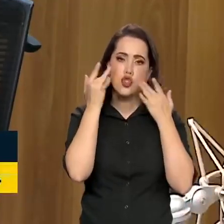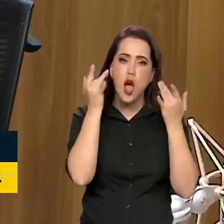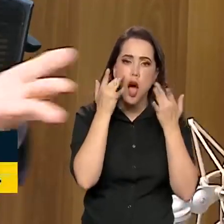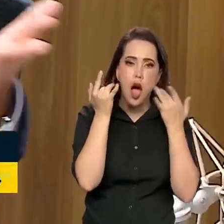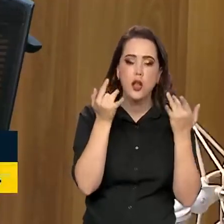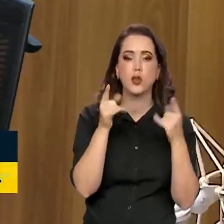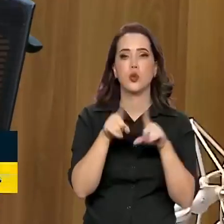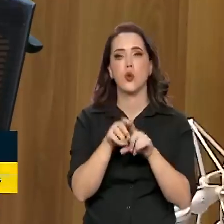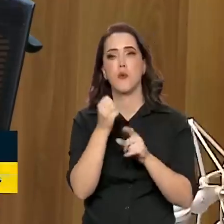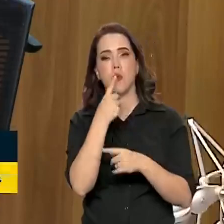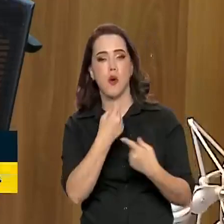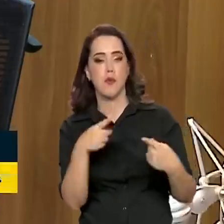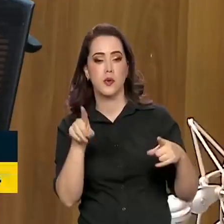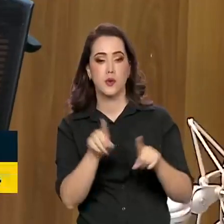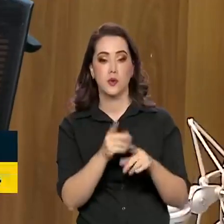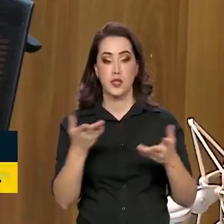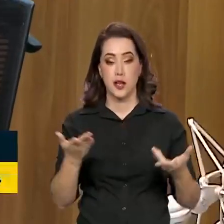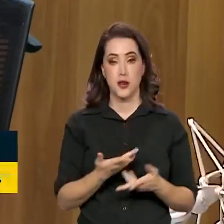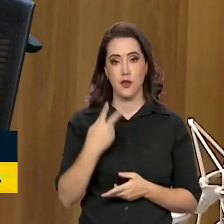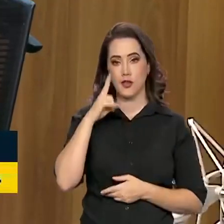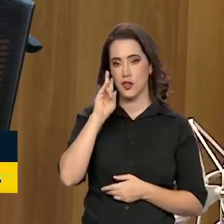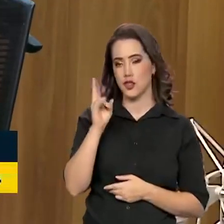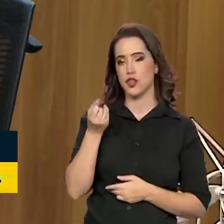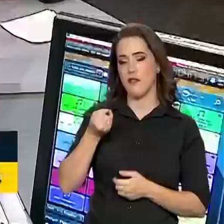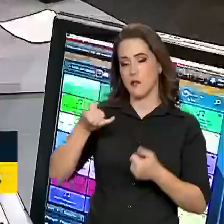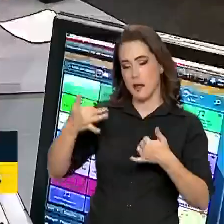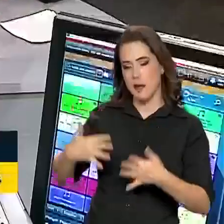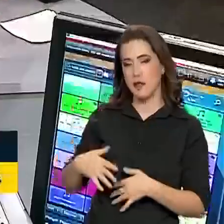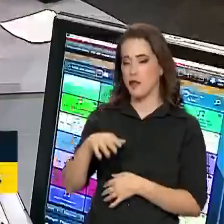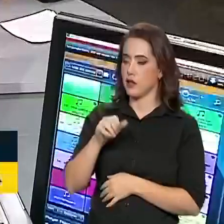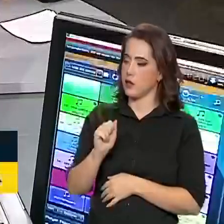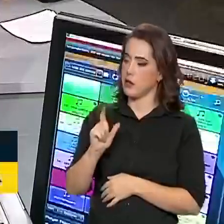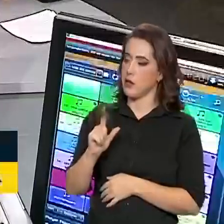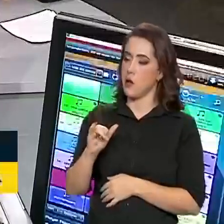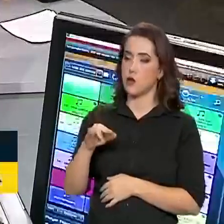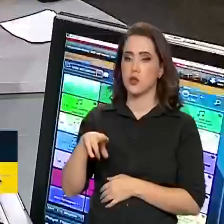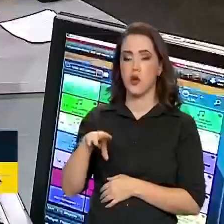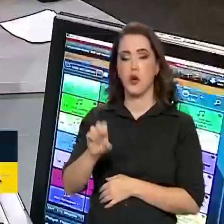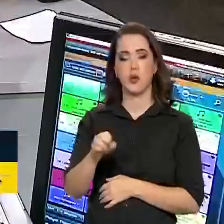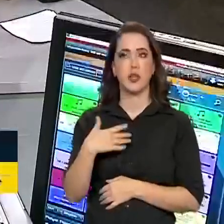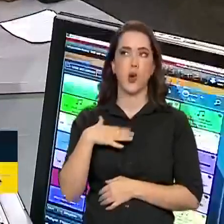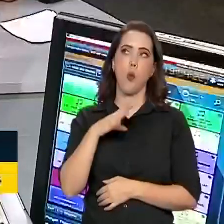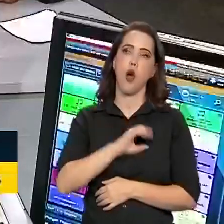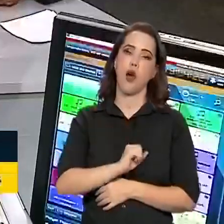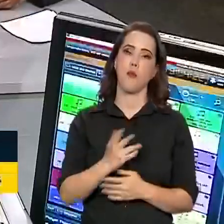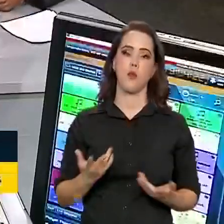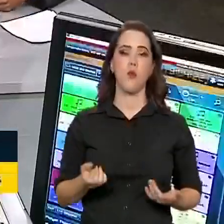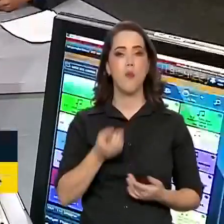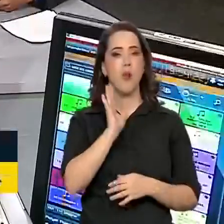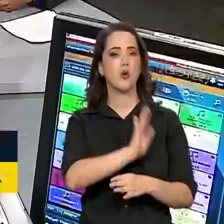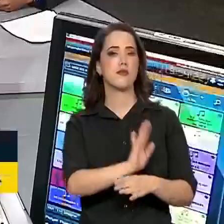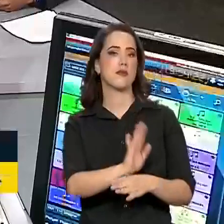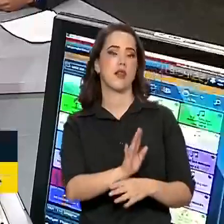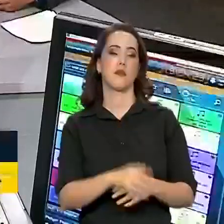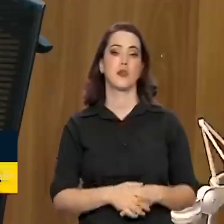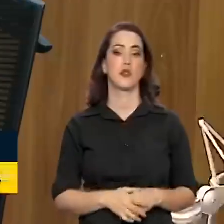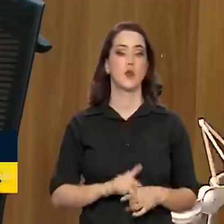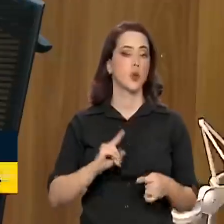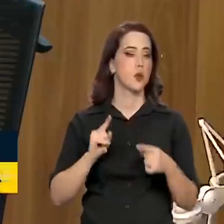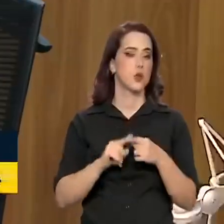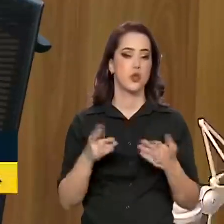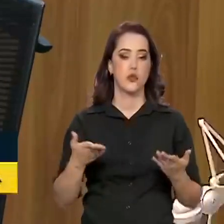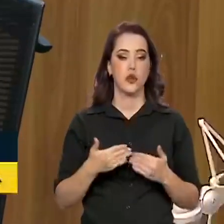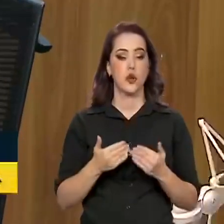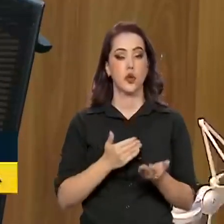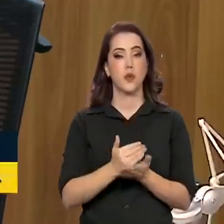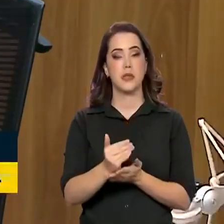uma boa música? Estava falando aqui agora do Alcione, que eu amo. É, um bom cinema. Ou seja, a nossa intenção é começar agora com